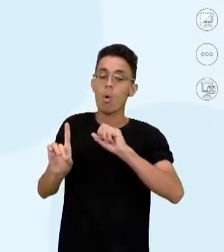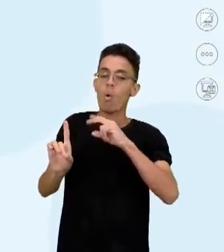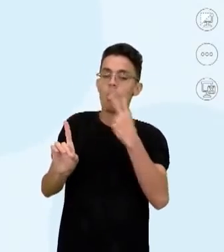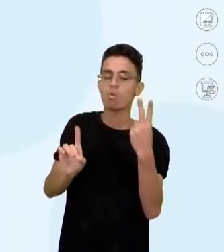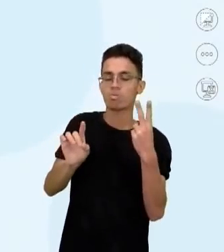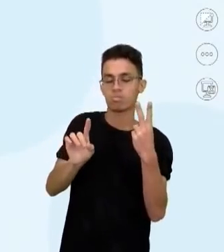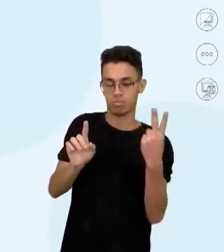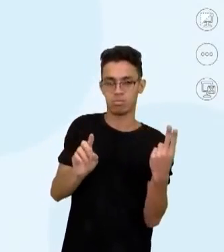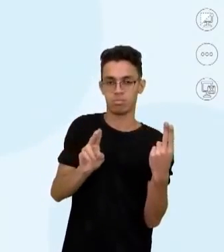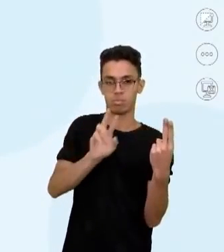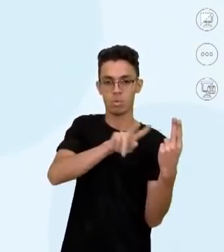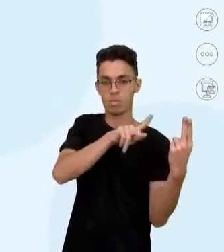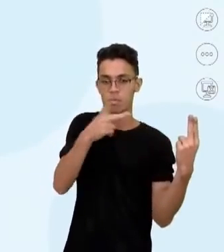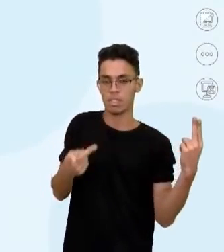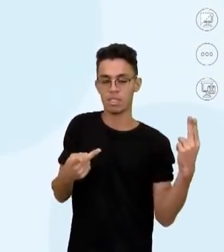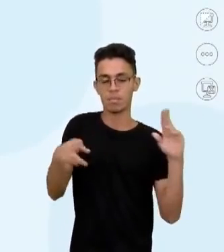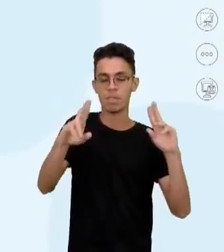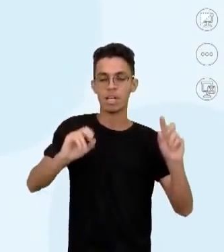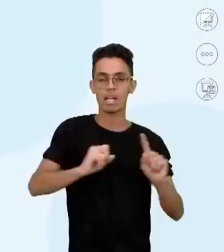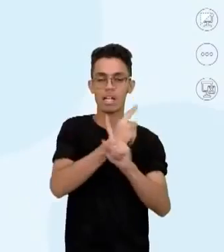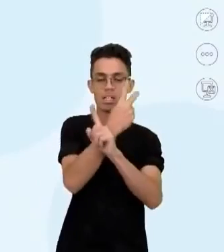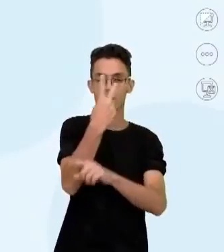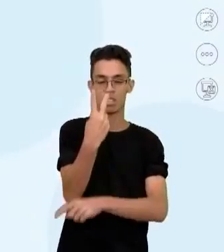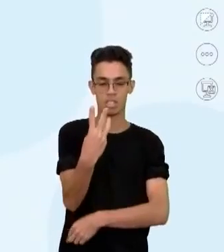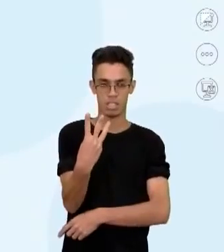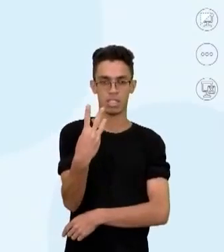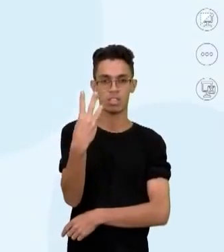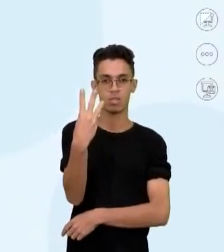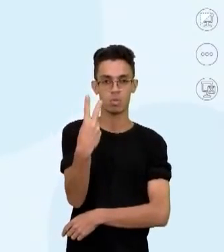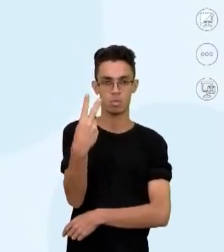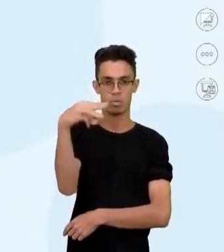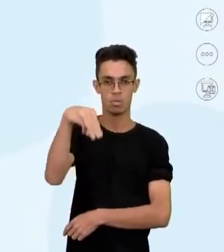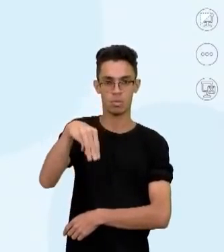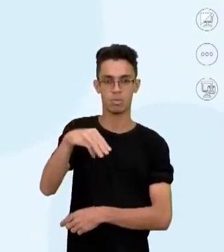e faça a regra de 3. Já voltamos, 2 minutinhos.